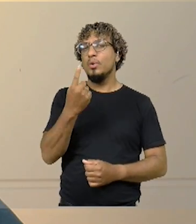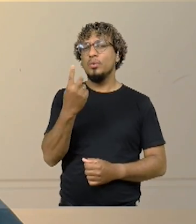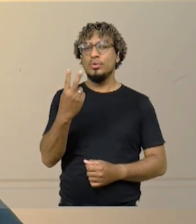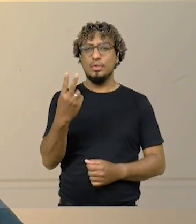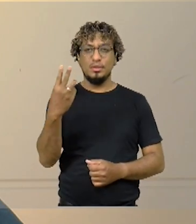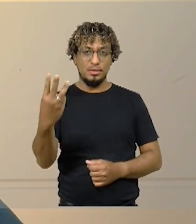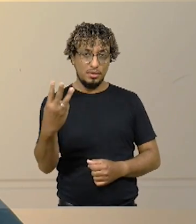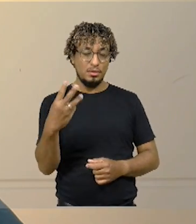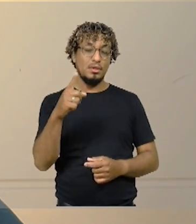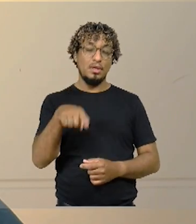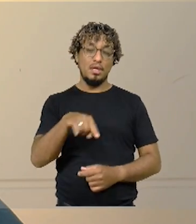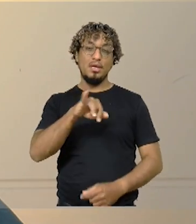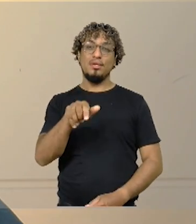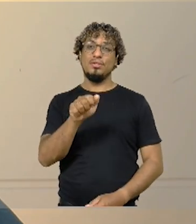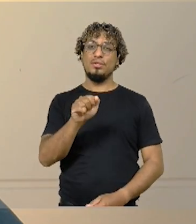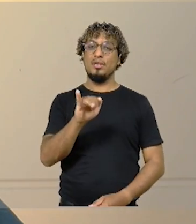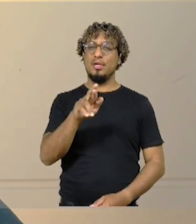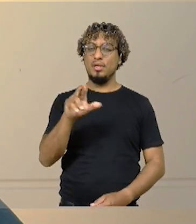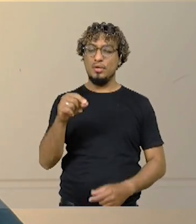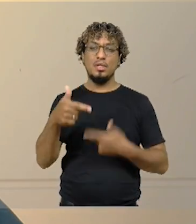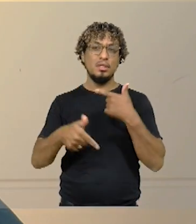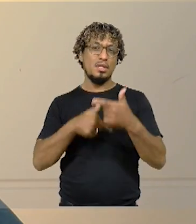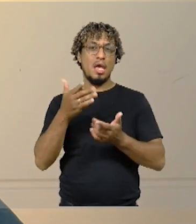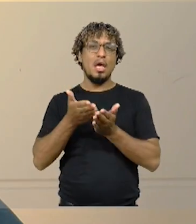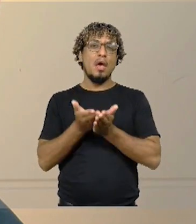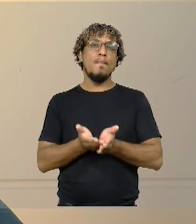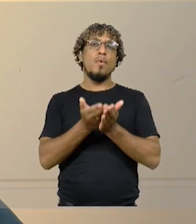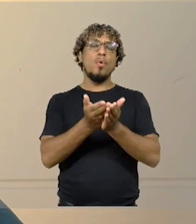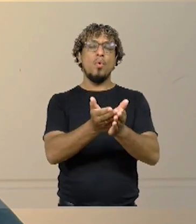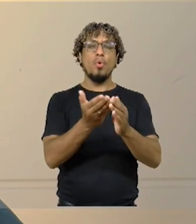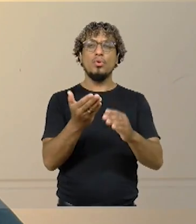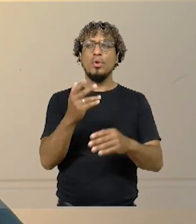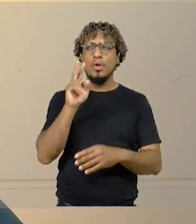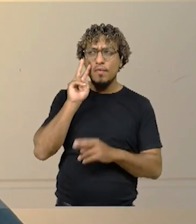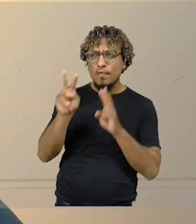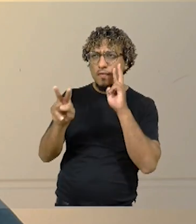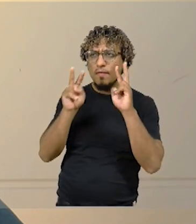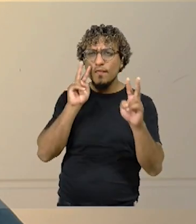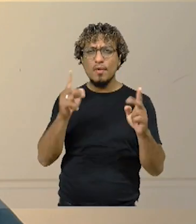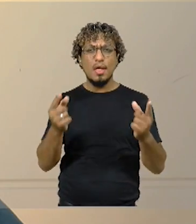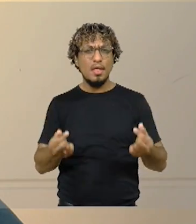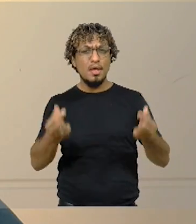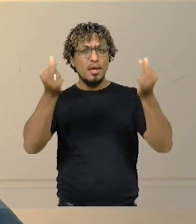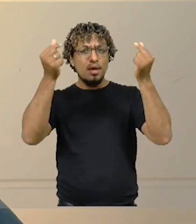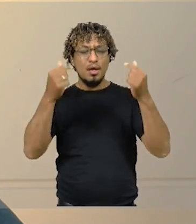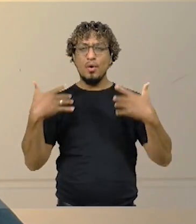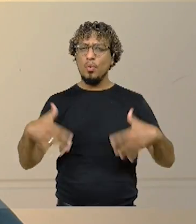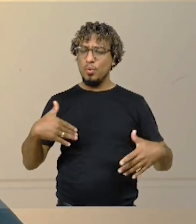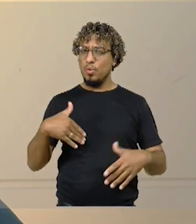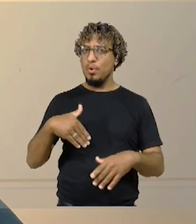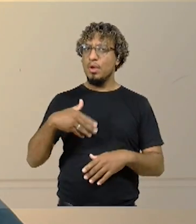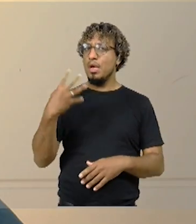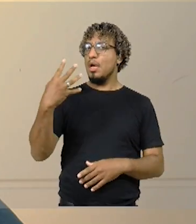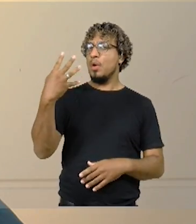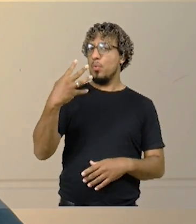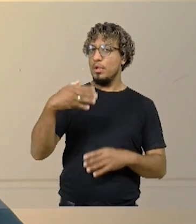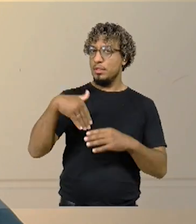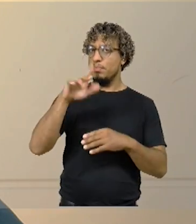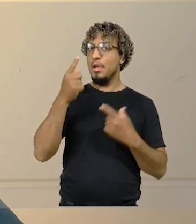precisamos, defendendo a Caema com todos os problemas, mas que a gente tem que melhorar a estrutura da Caema, desenvolver